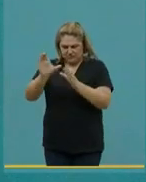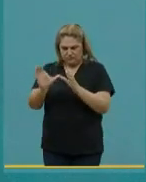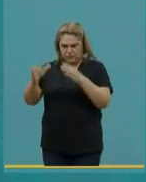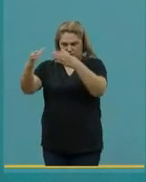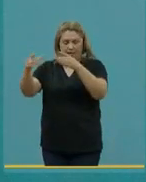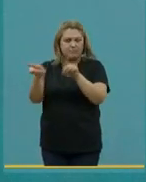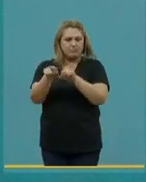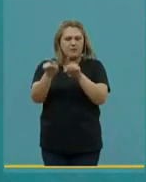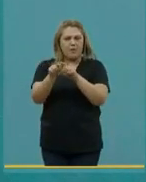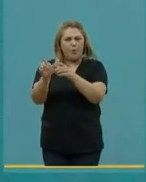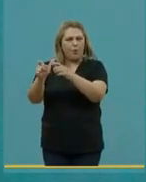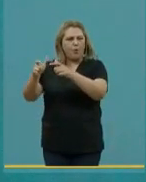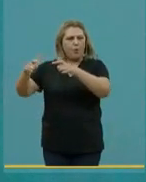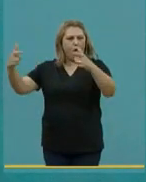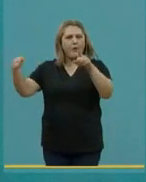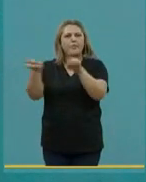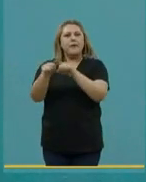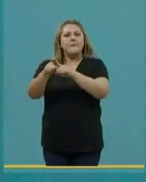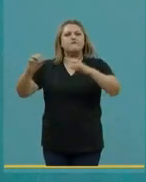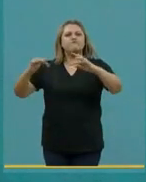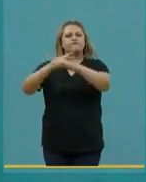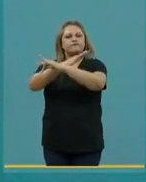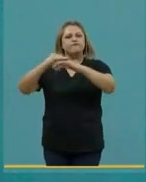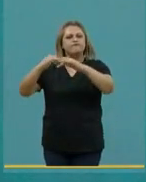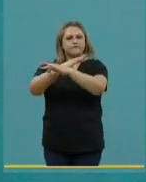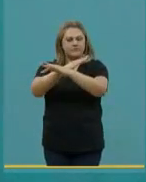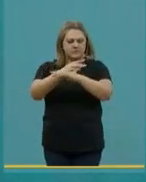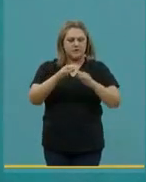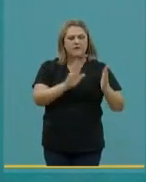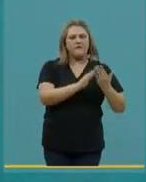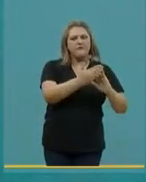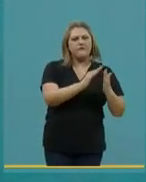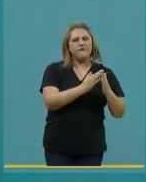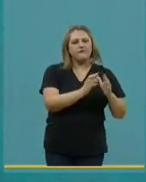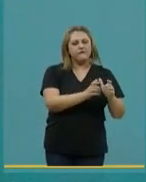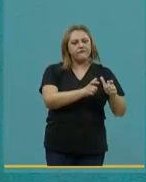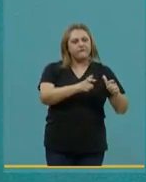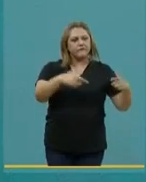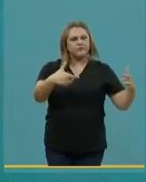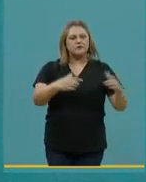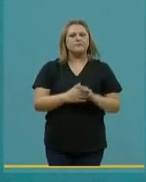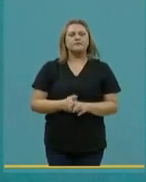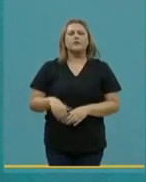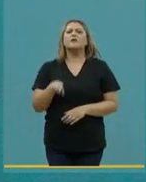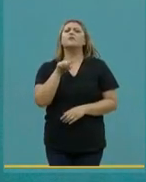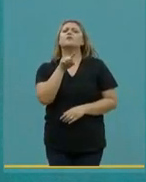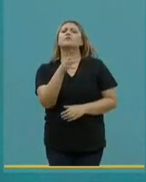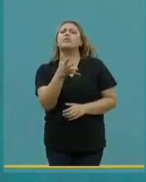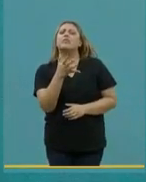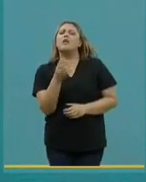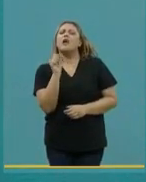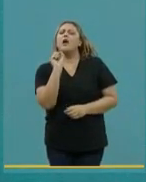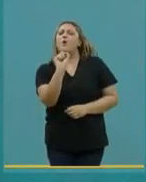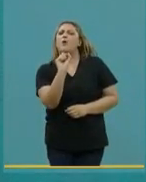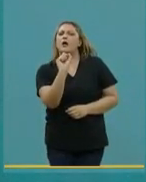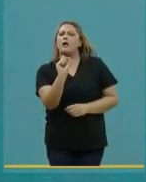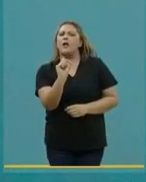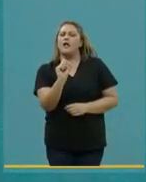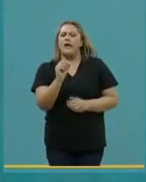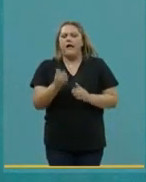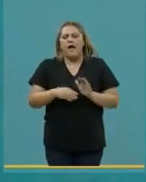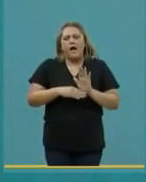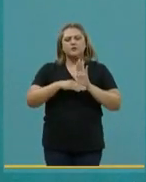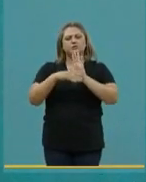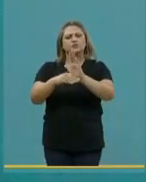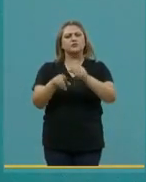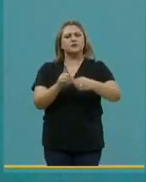se eleito que tipo de político o senhor pretende implementar pra ajudar a alavancar o desenvolvimento das cidades médias e conseqüentemente promover uma